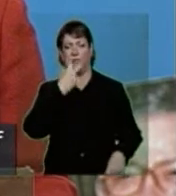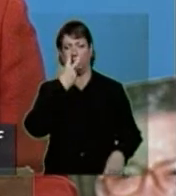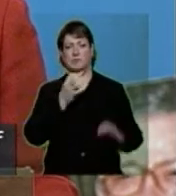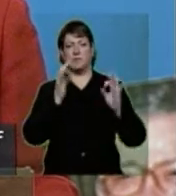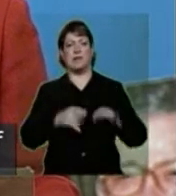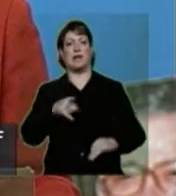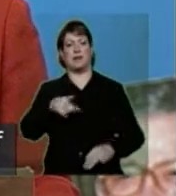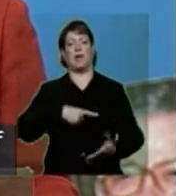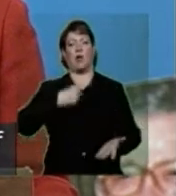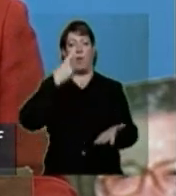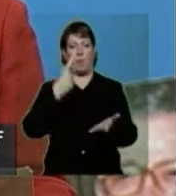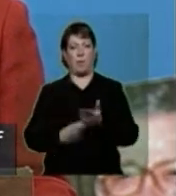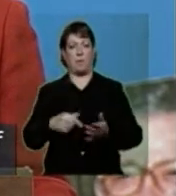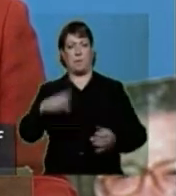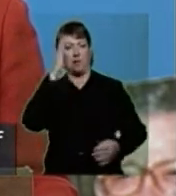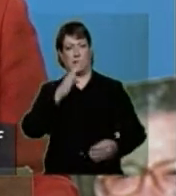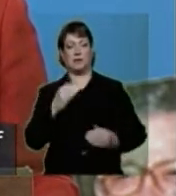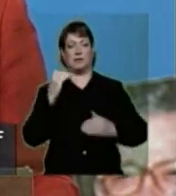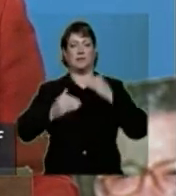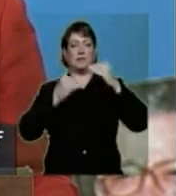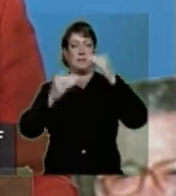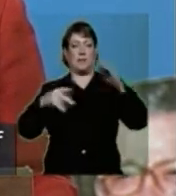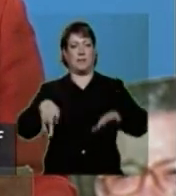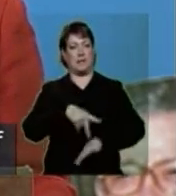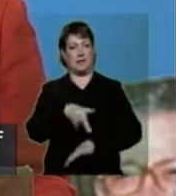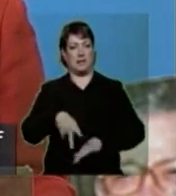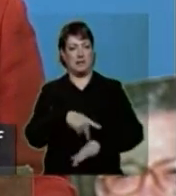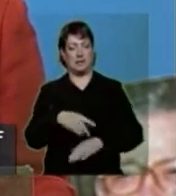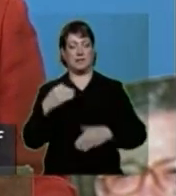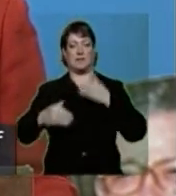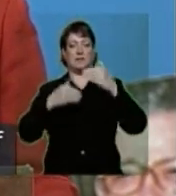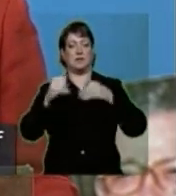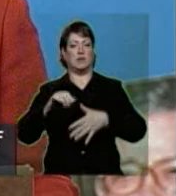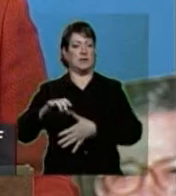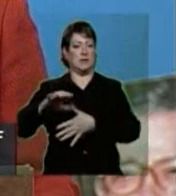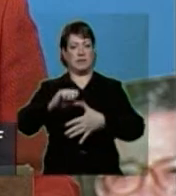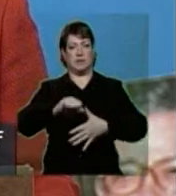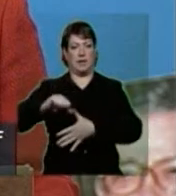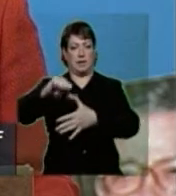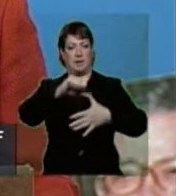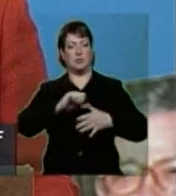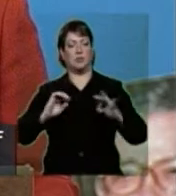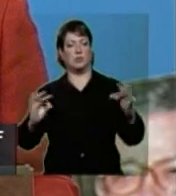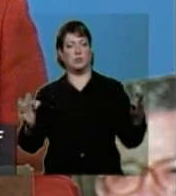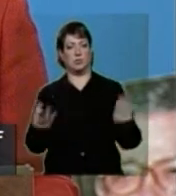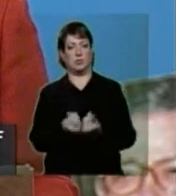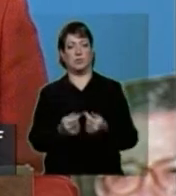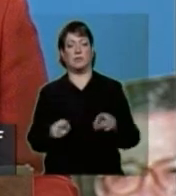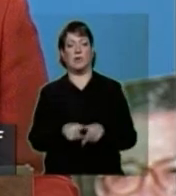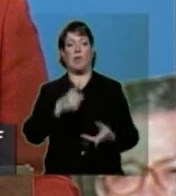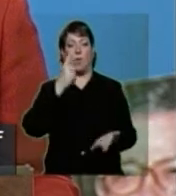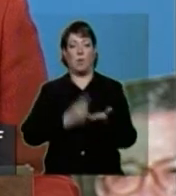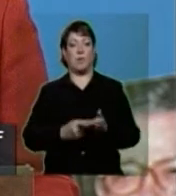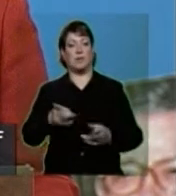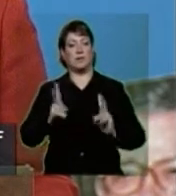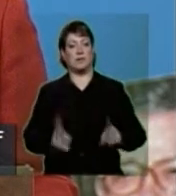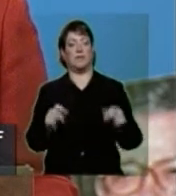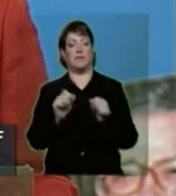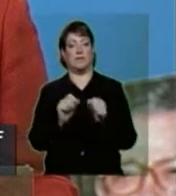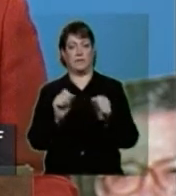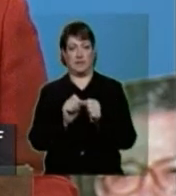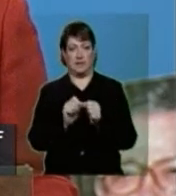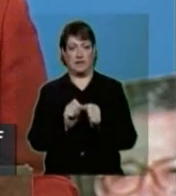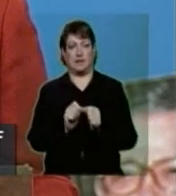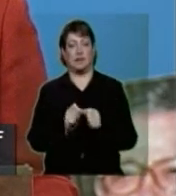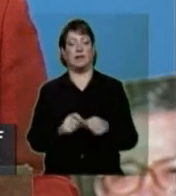com o desenvolvimento do nosso país, com o desenvolvimento da América Latina, compromisso que sempre cumpriu,